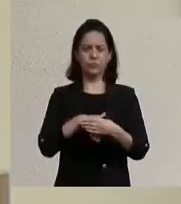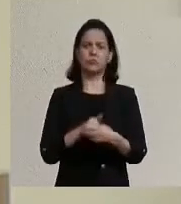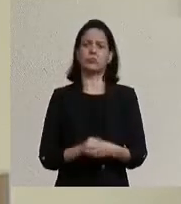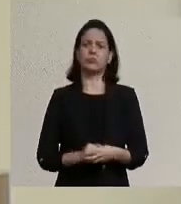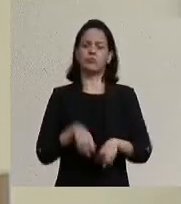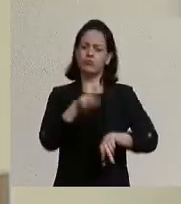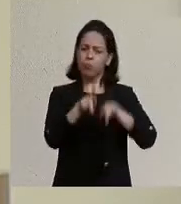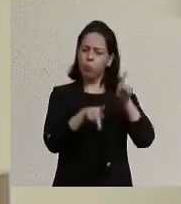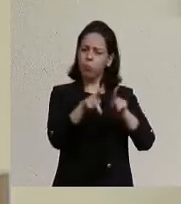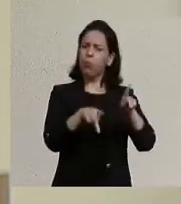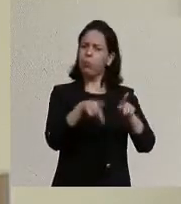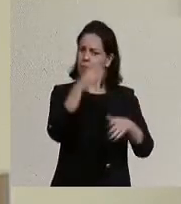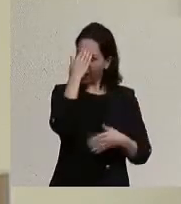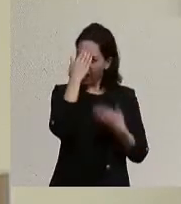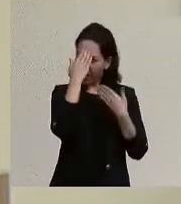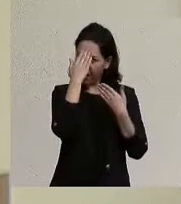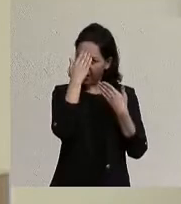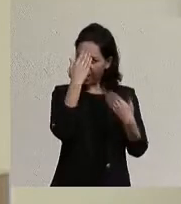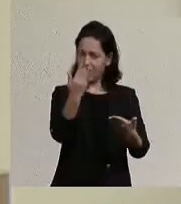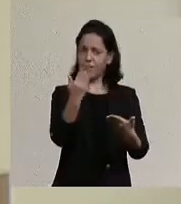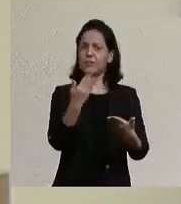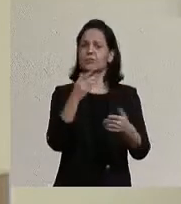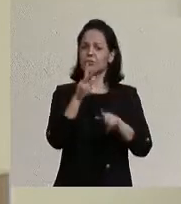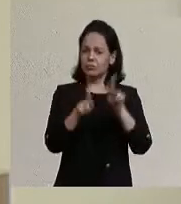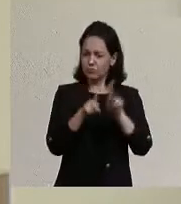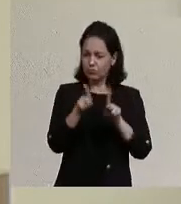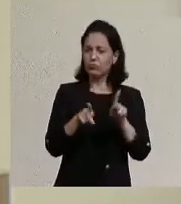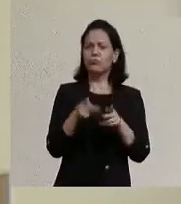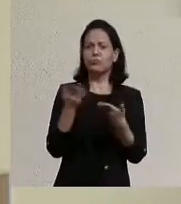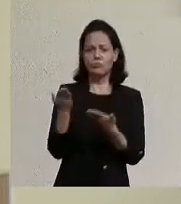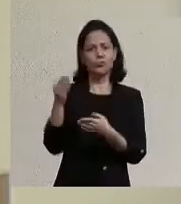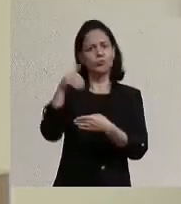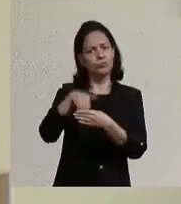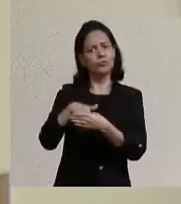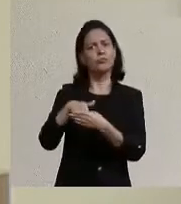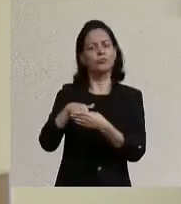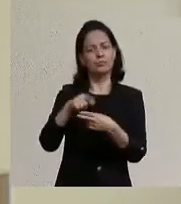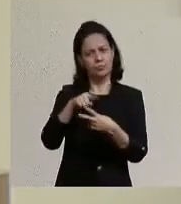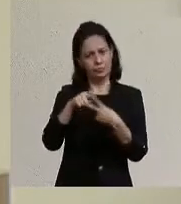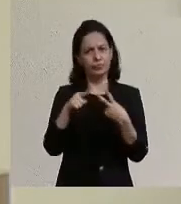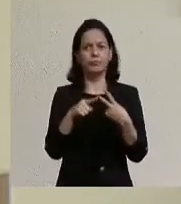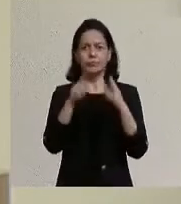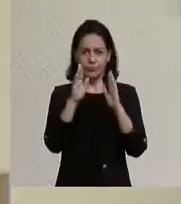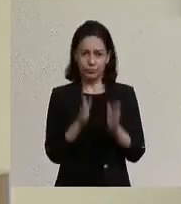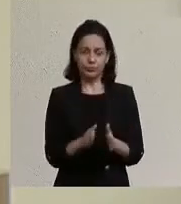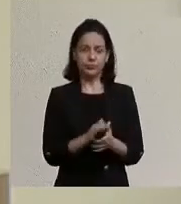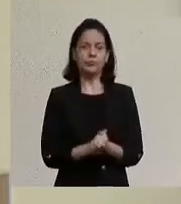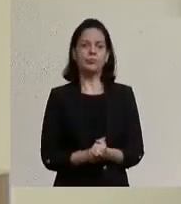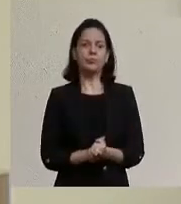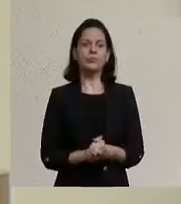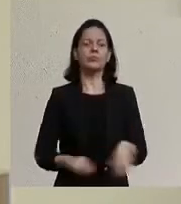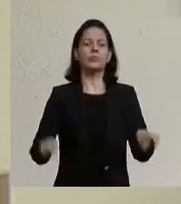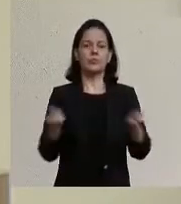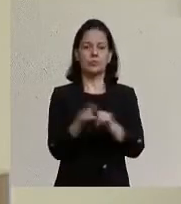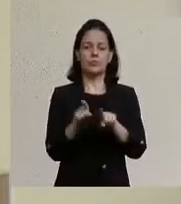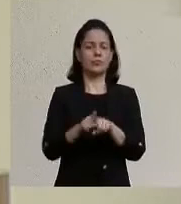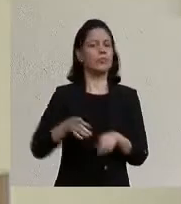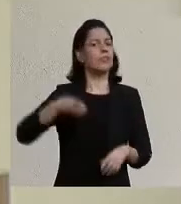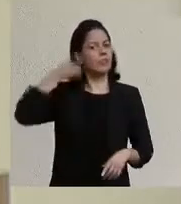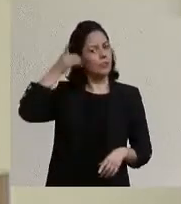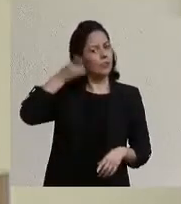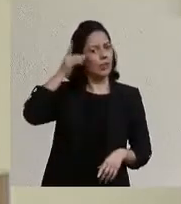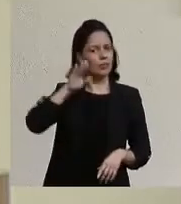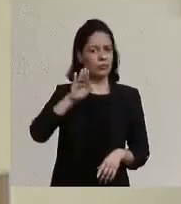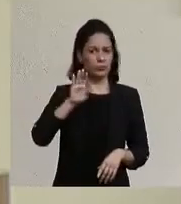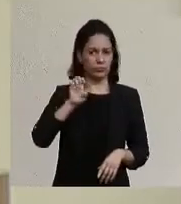população por ter voltado em massa no Wesley César e o nosso sempre sempre Deputado